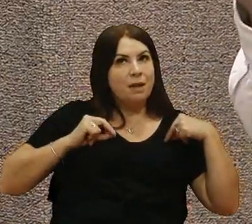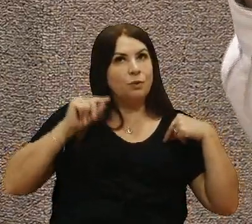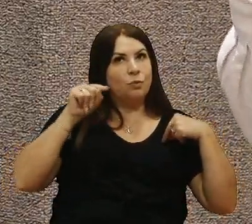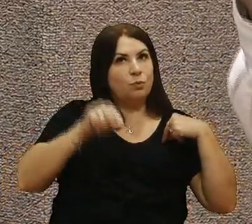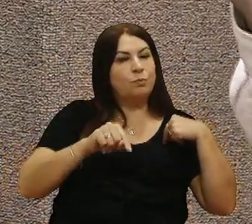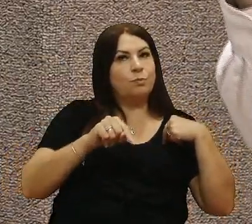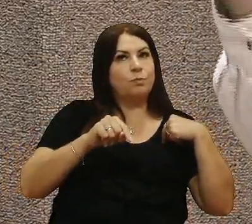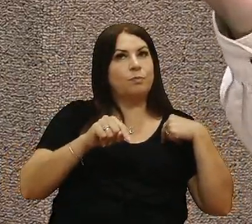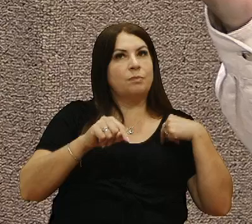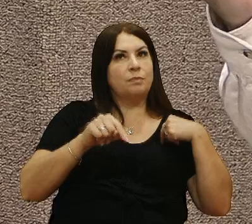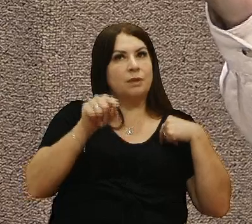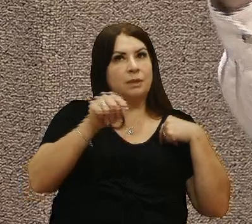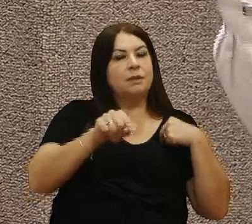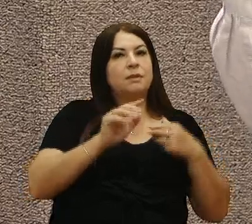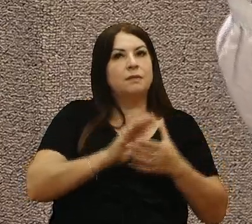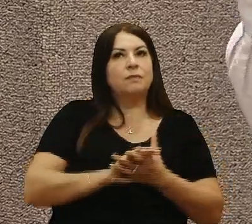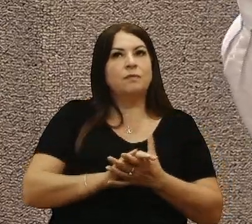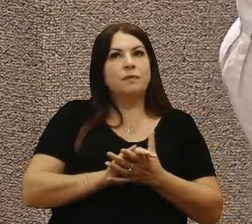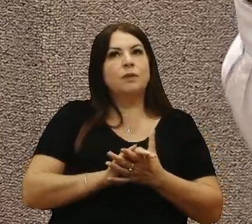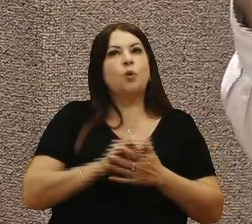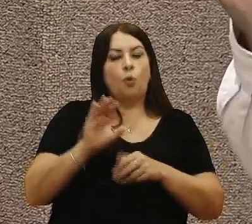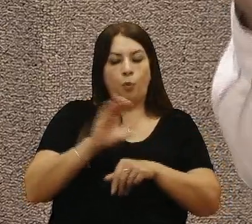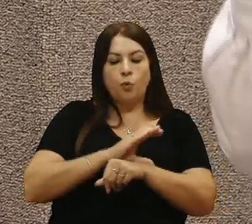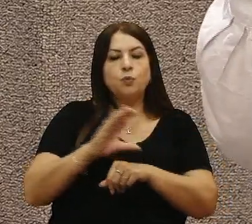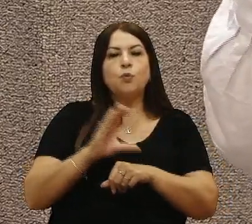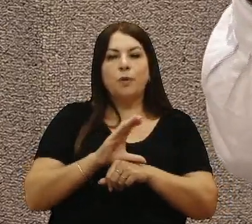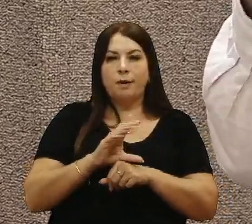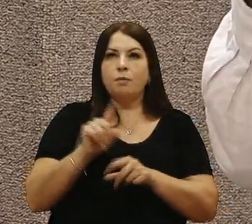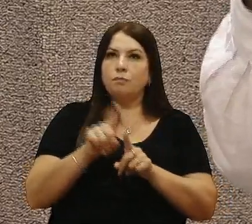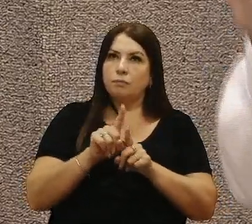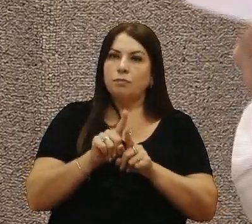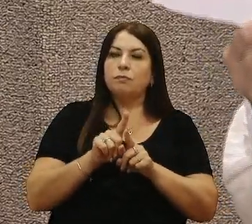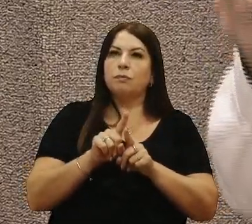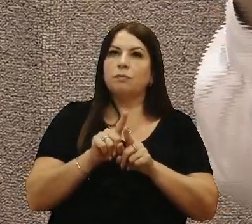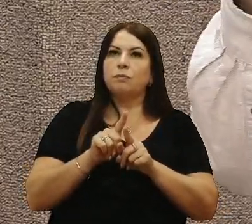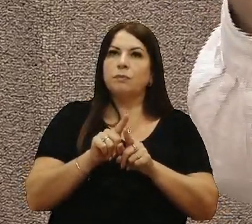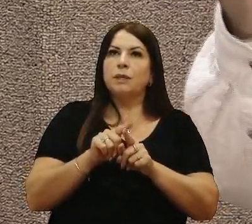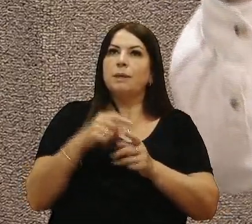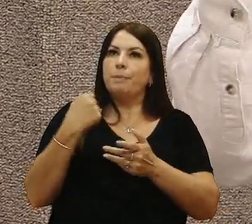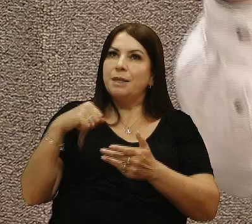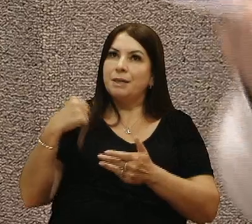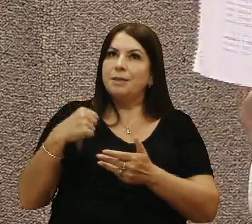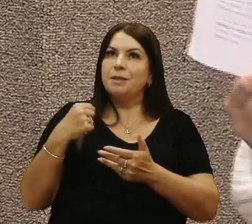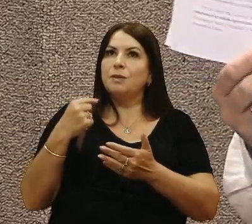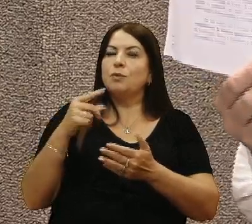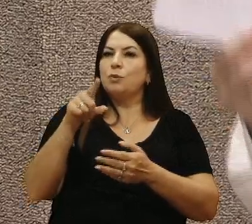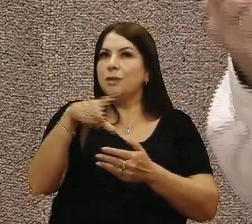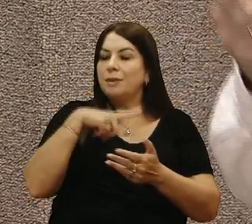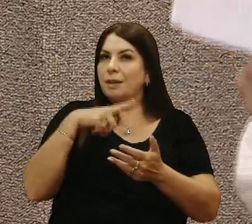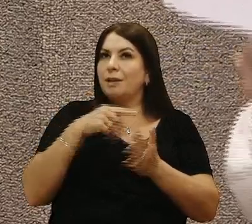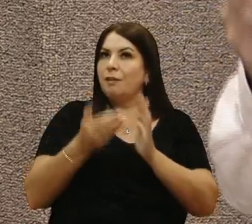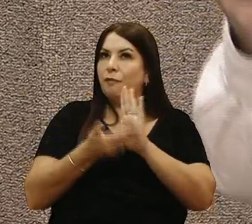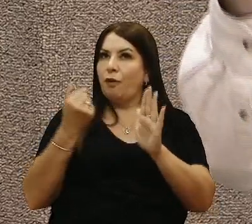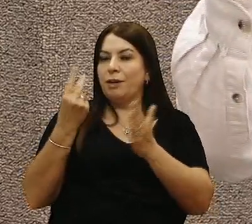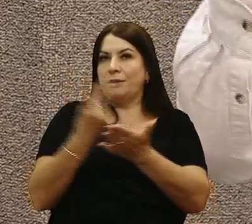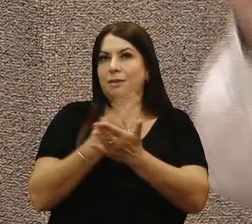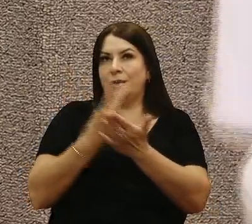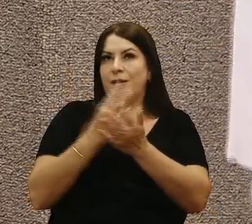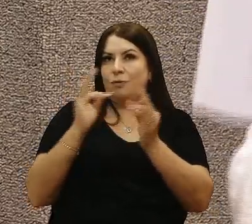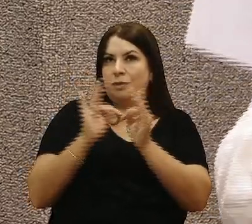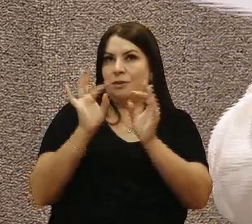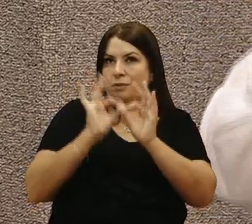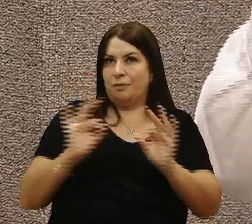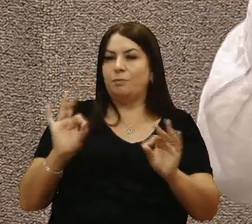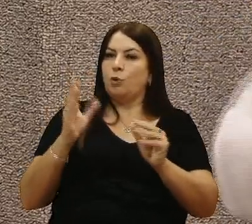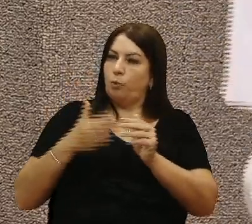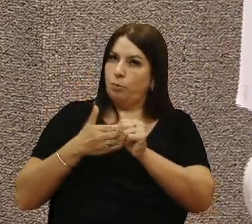são plenamente constitucionais e padecem de um erro material, que ficou claro a quem nos